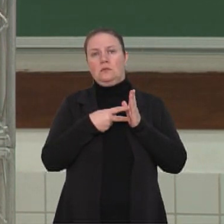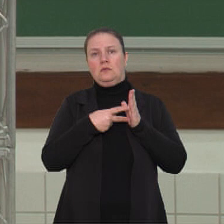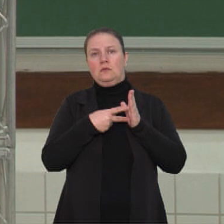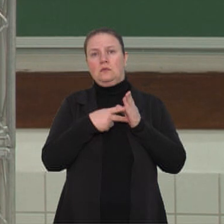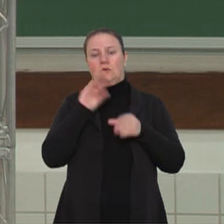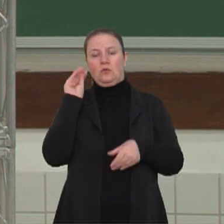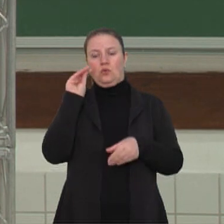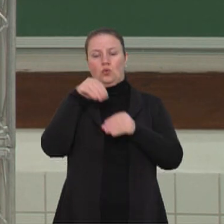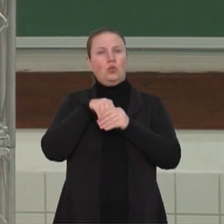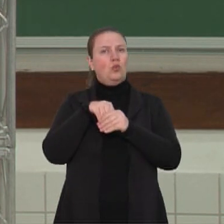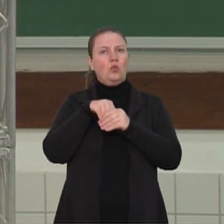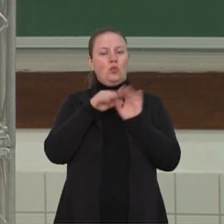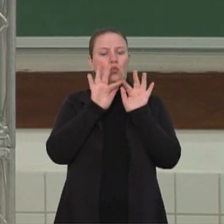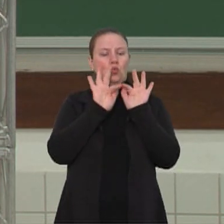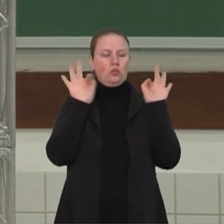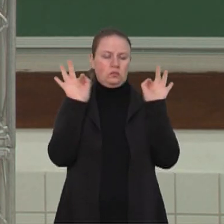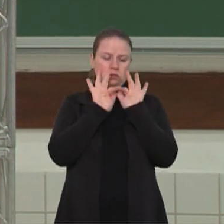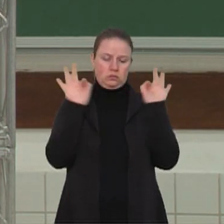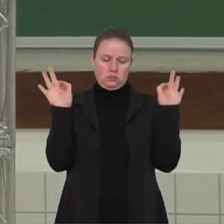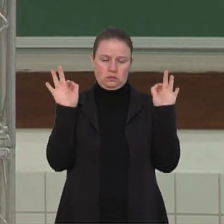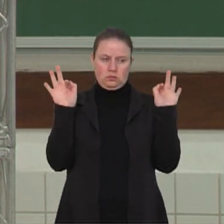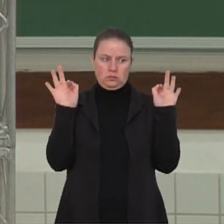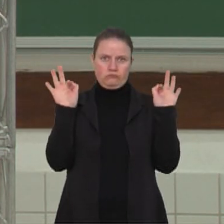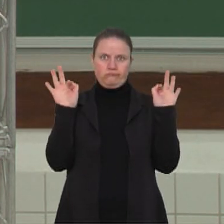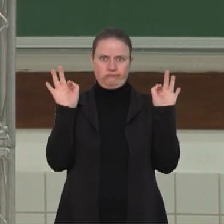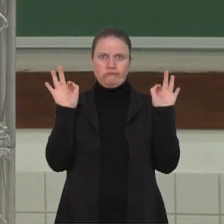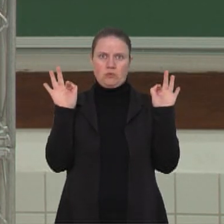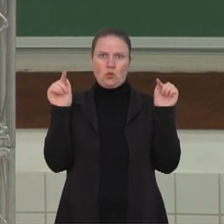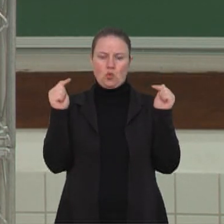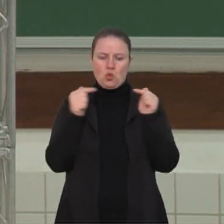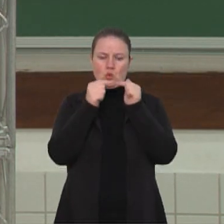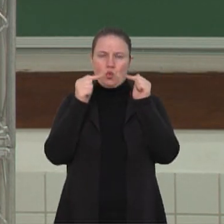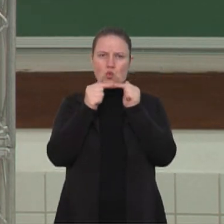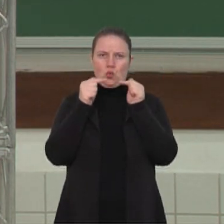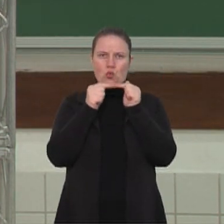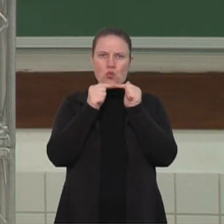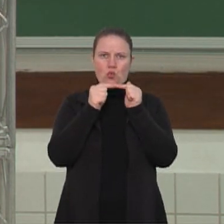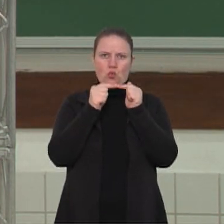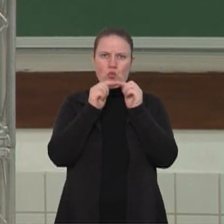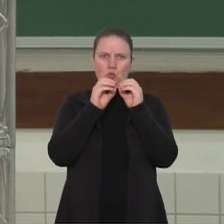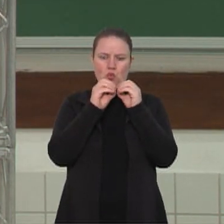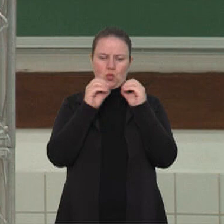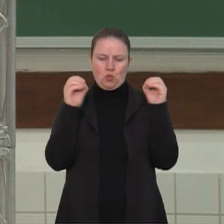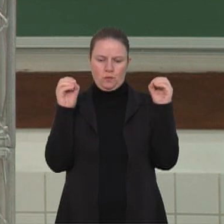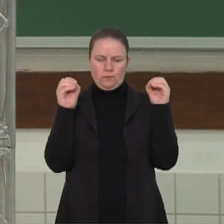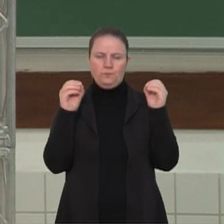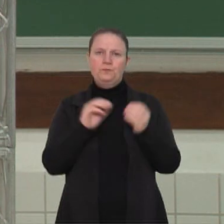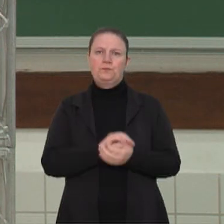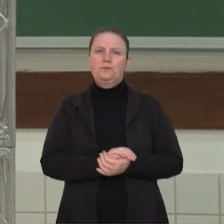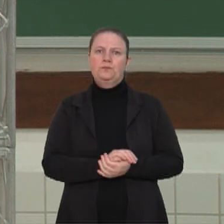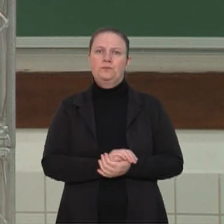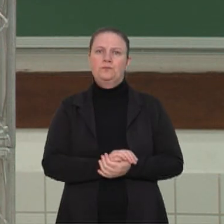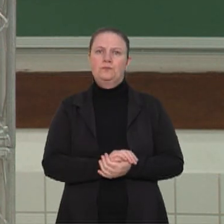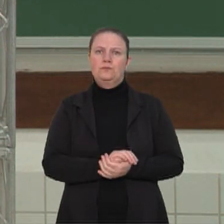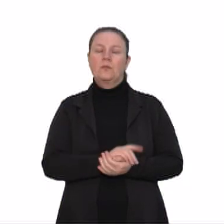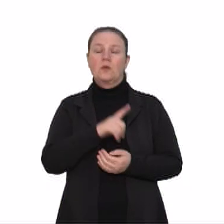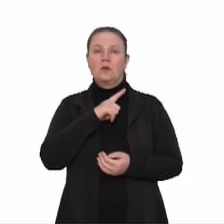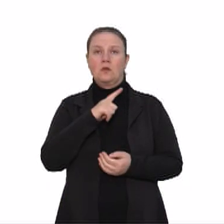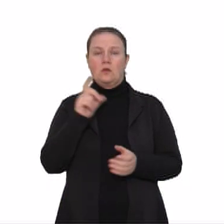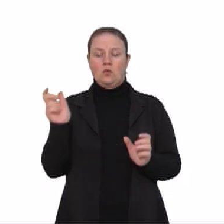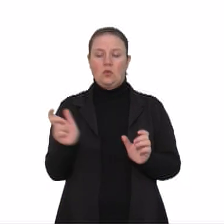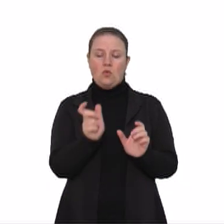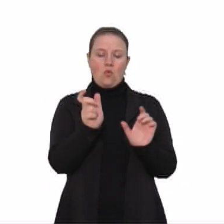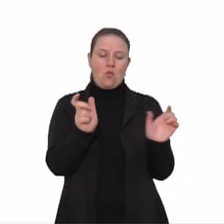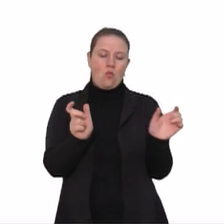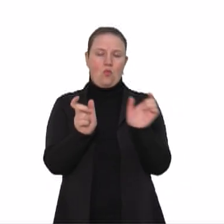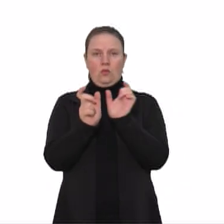dentro de uma frase, da ligação entre orações ali. Então, essas são as conjunções. E